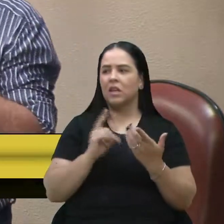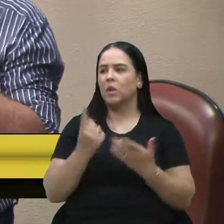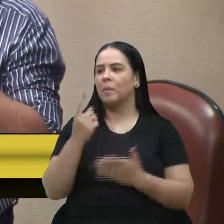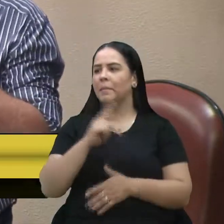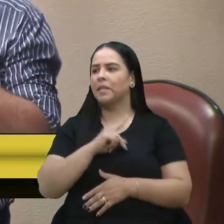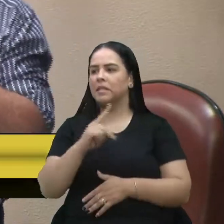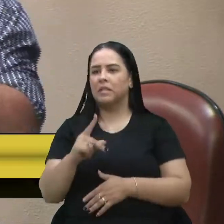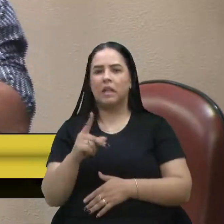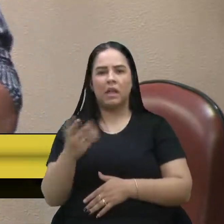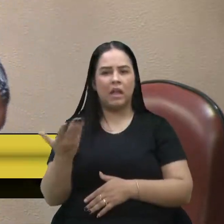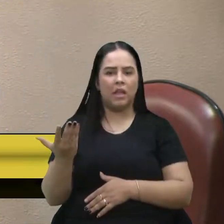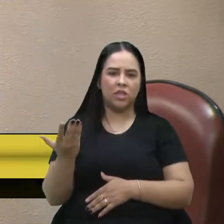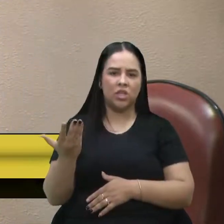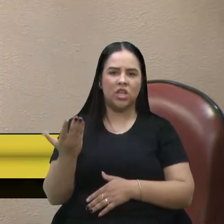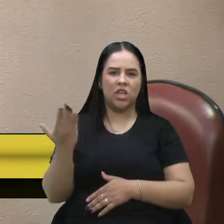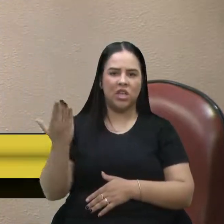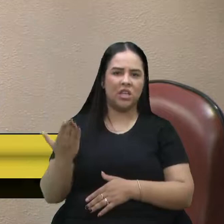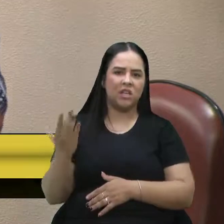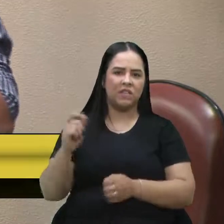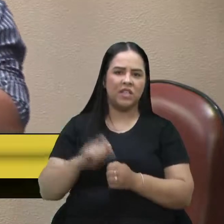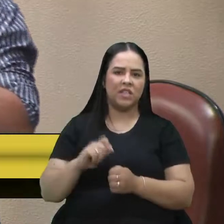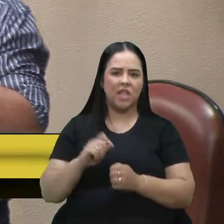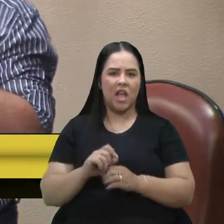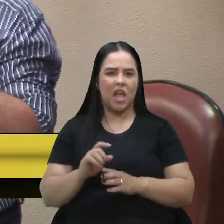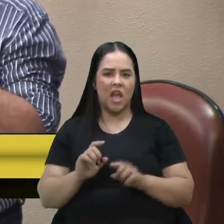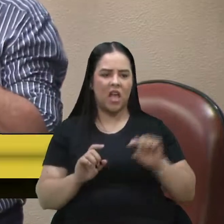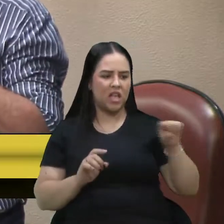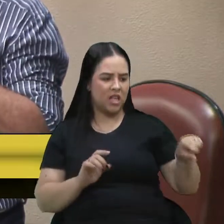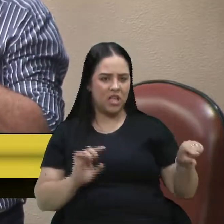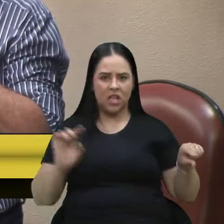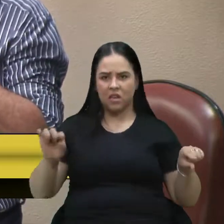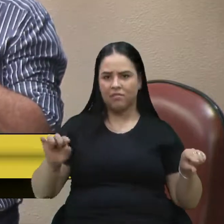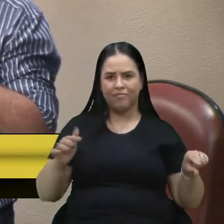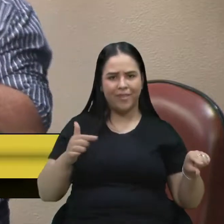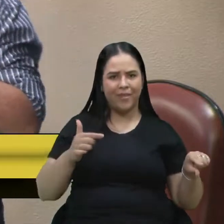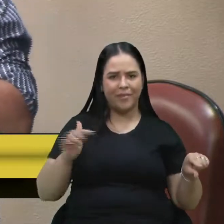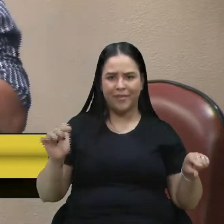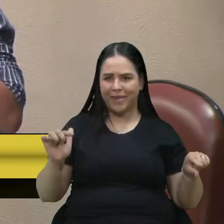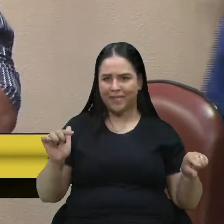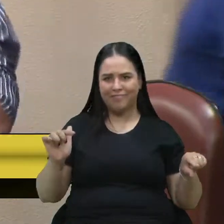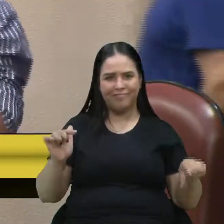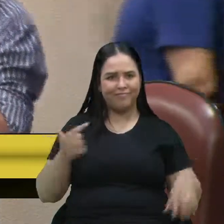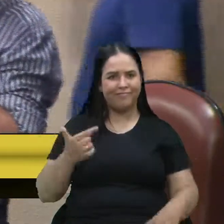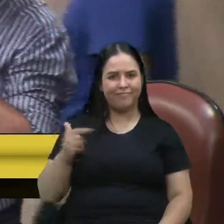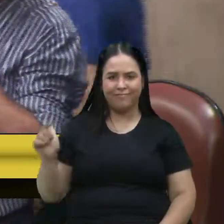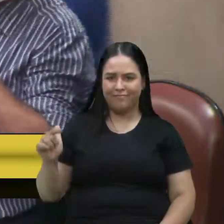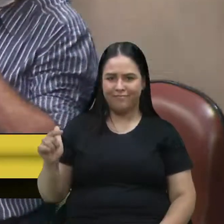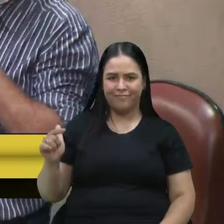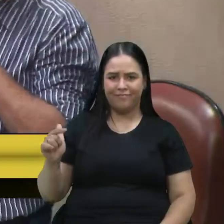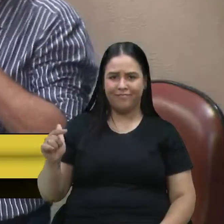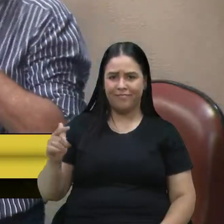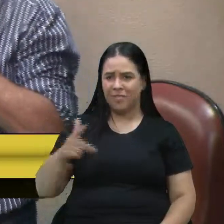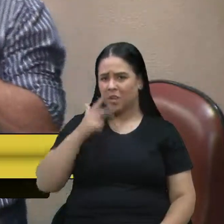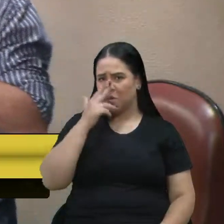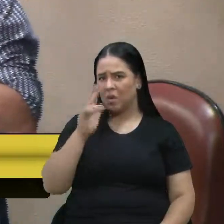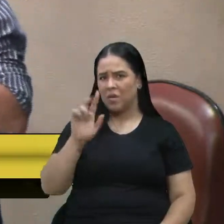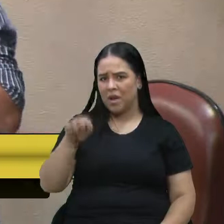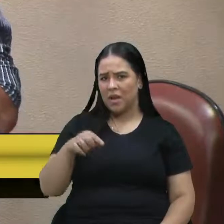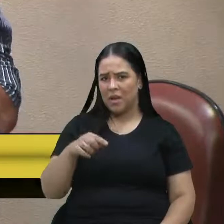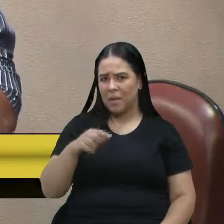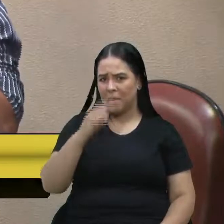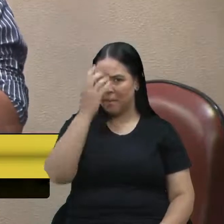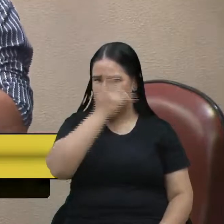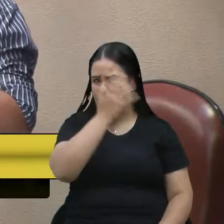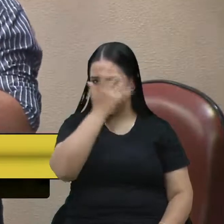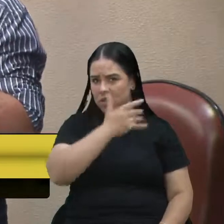vai fazer, vai boicotar aqui, vai, isso não existe, não vai existir. Nem quando for na Marisol,